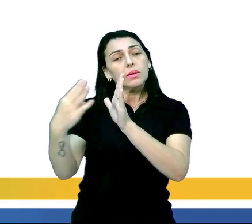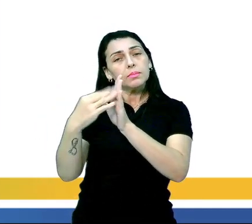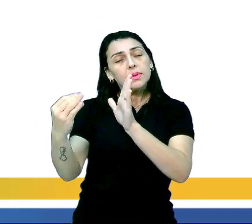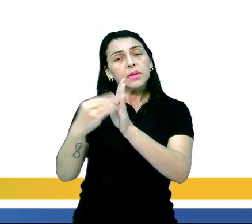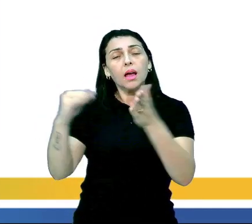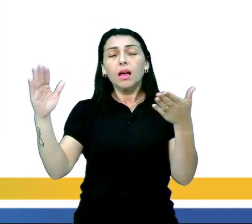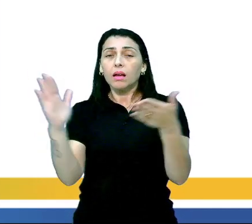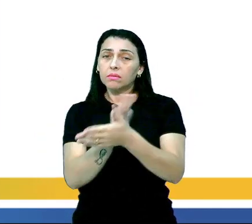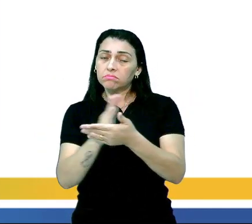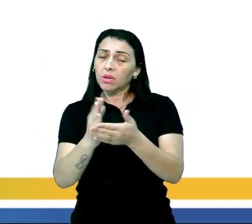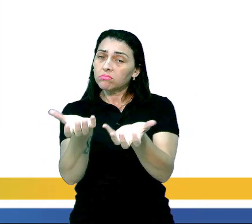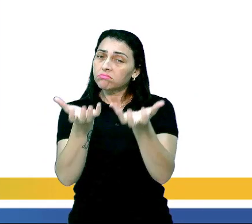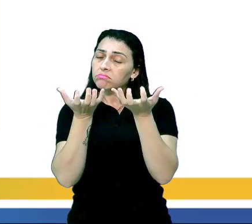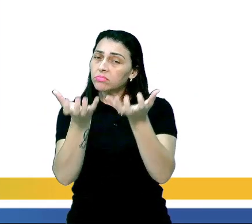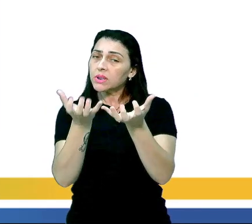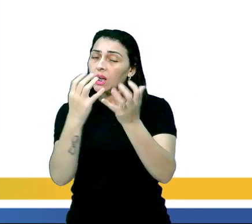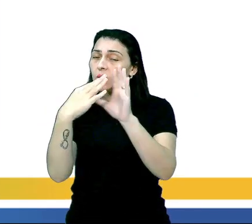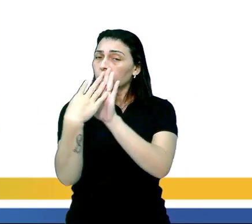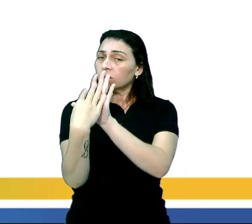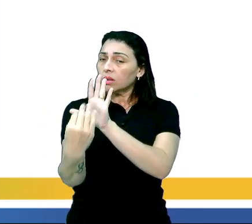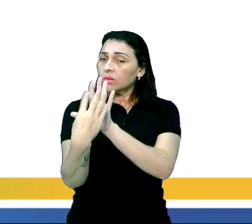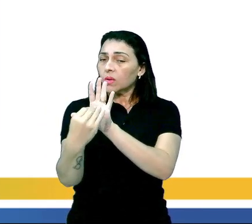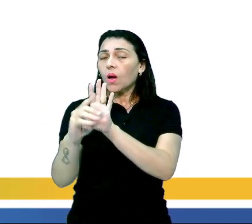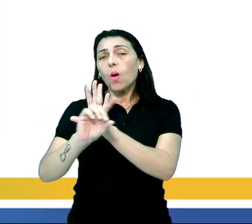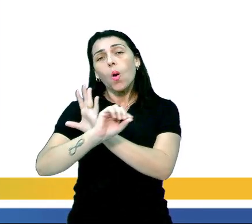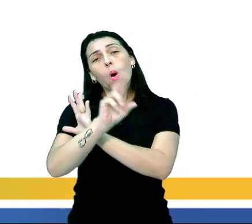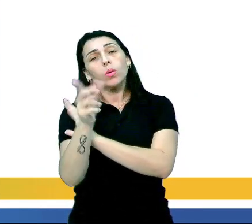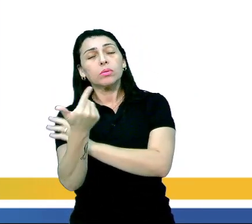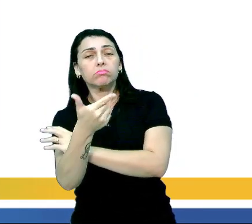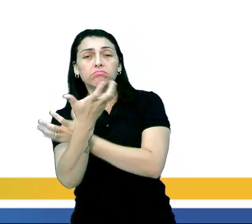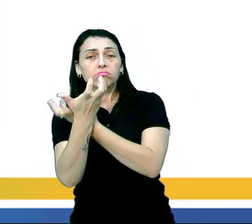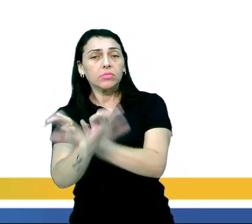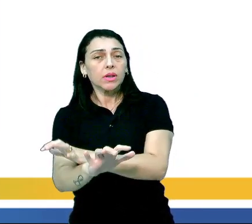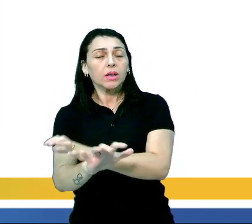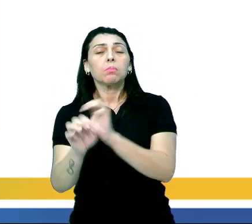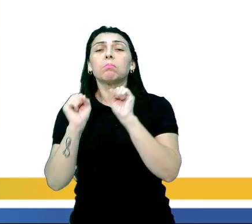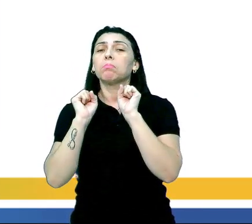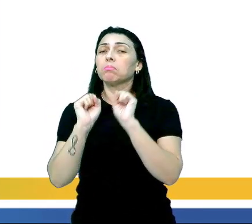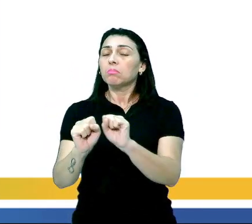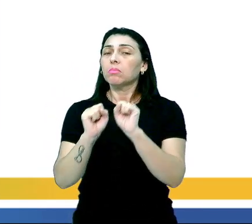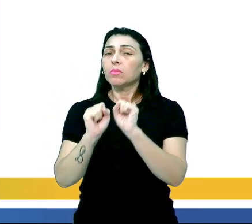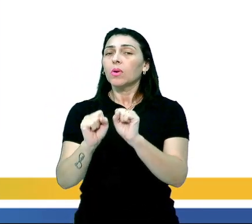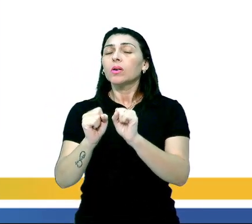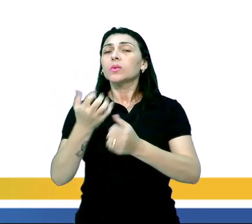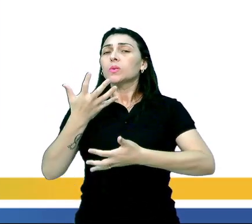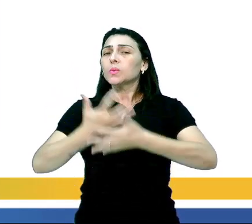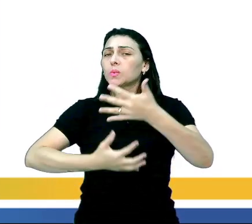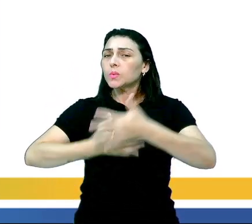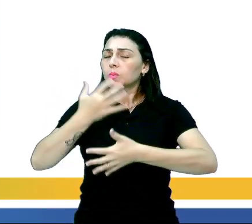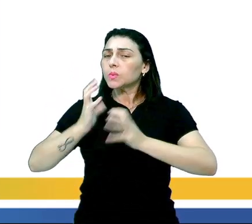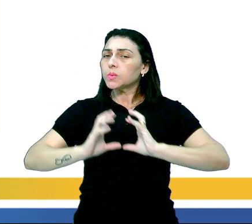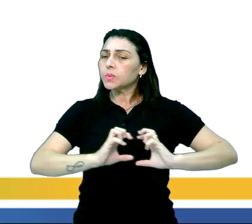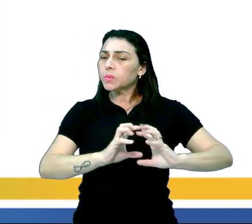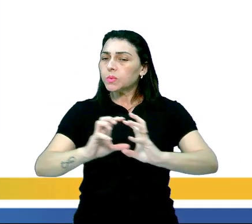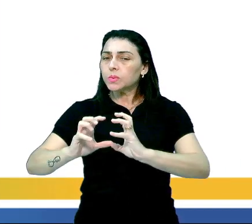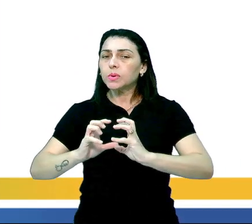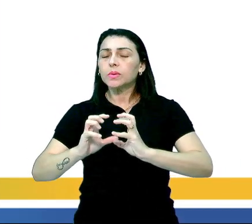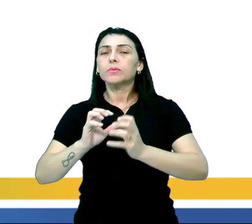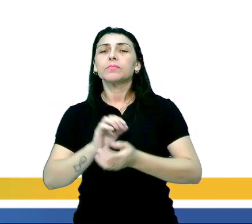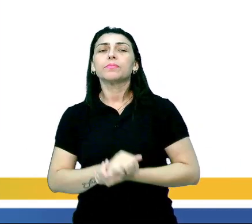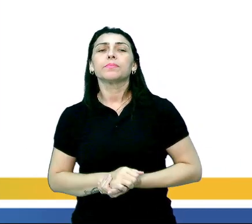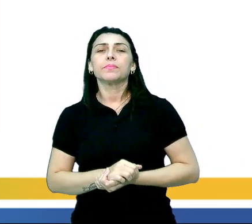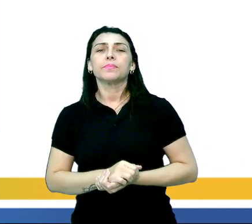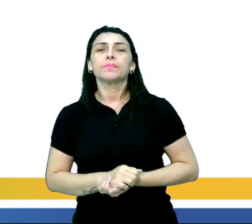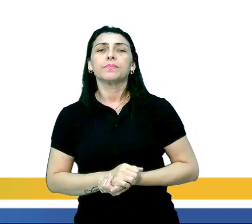imitação. Algumas vezes eu quero ser imitado, outras vezes não. Então, isso pode gerar muitos conflitos. Muito